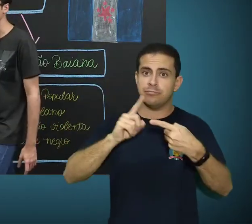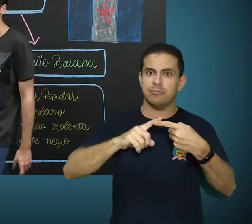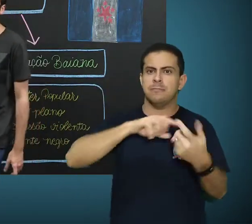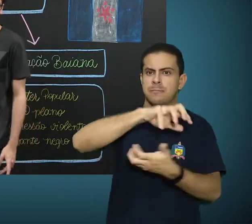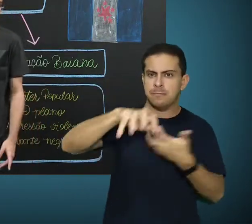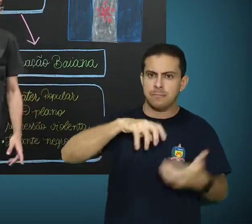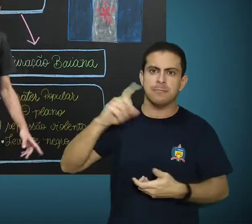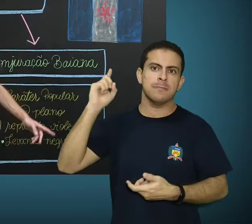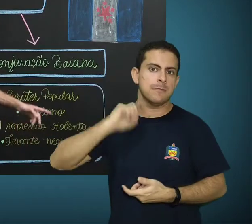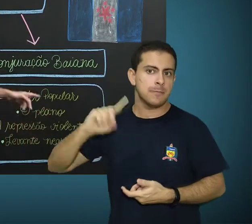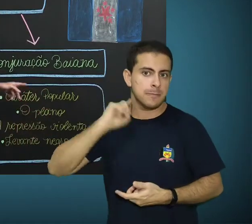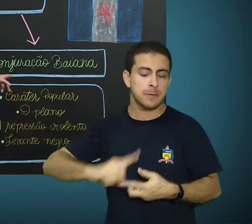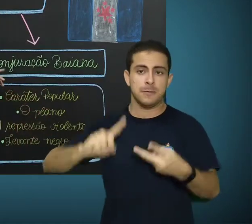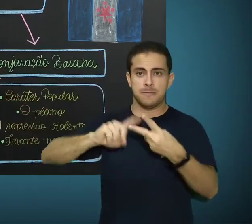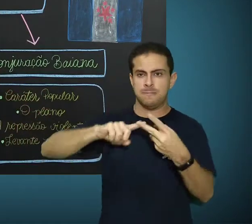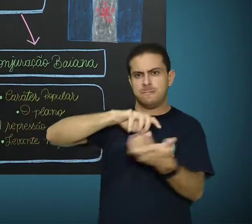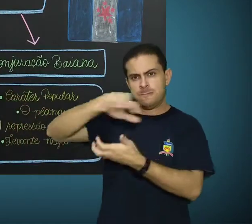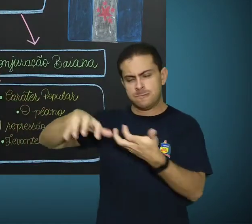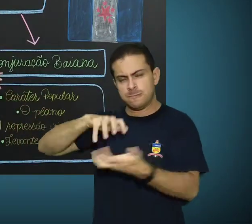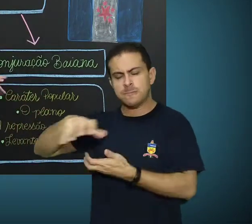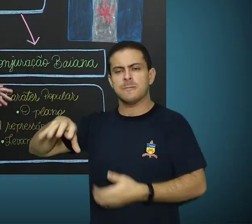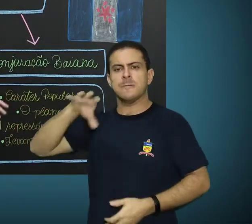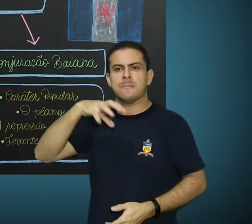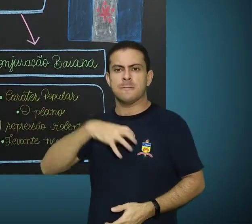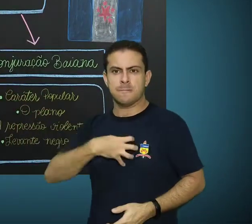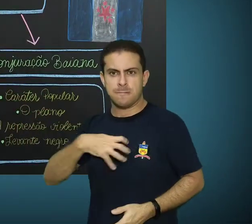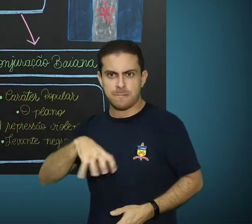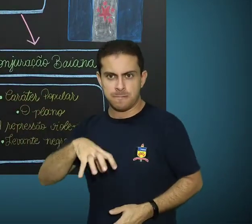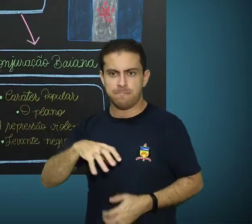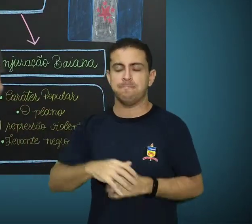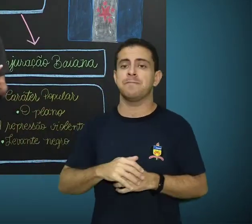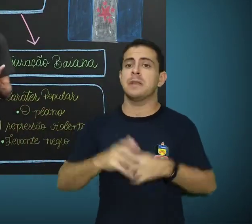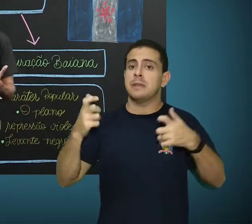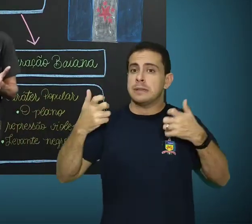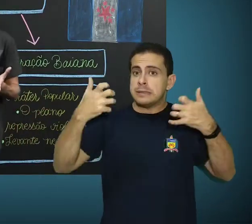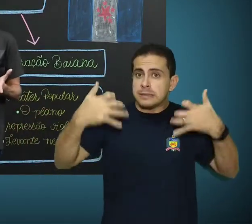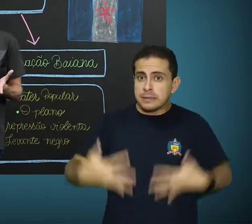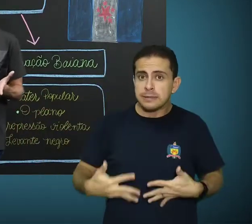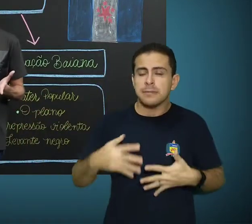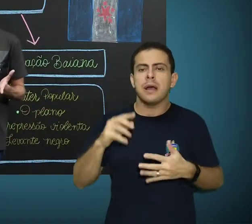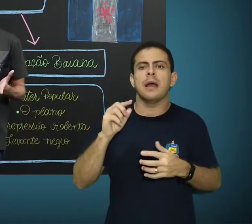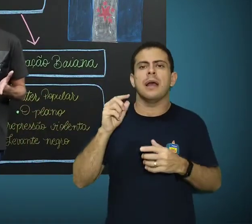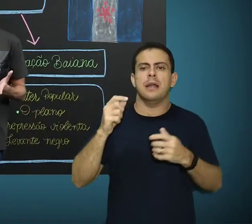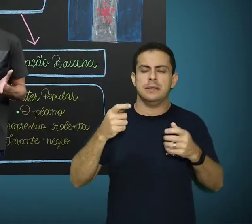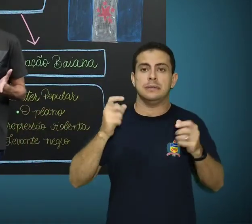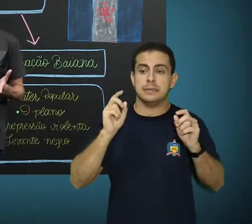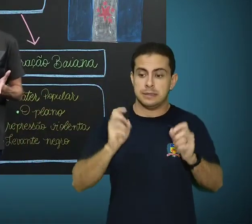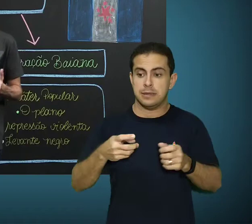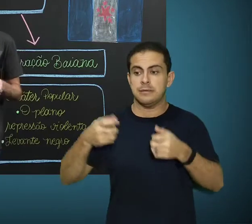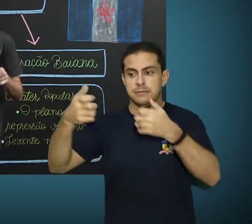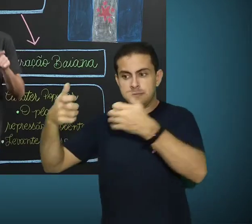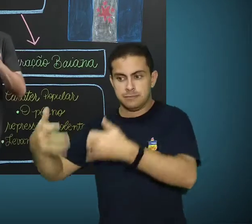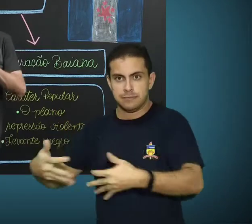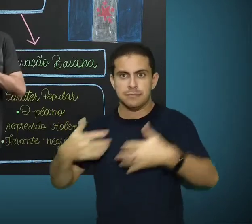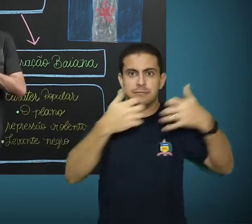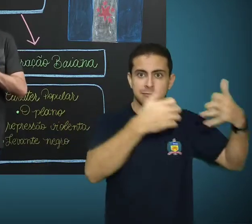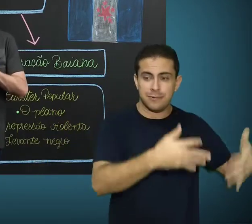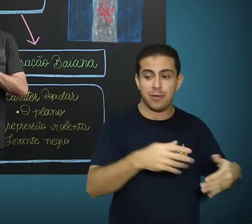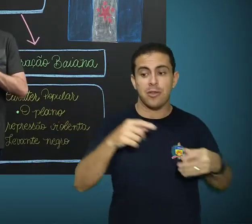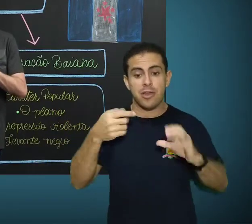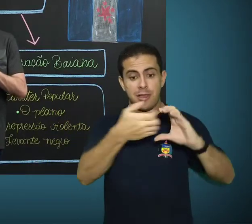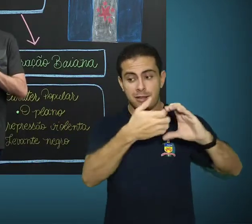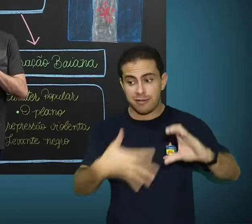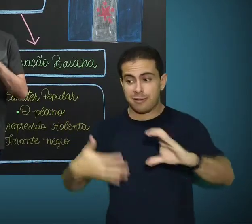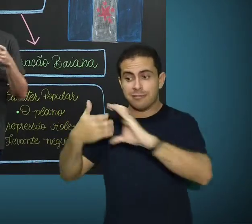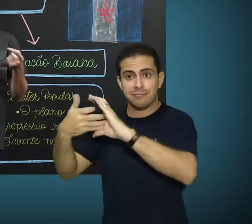Inconfidência Mineira, e a Conjuração Baiana. A gente vai falar um pouco, sempre procurando pontos em comum